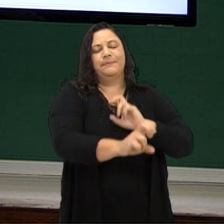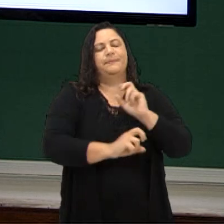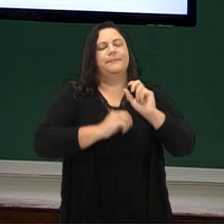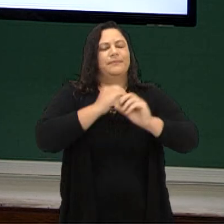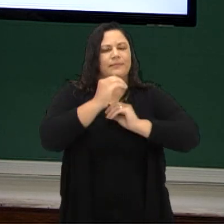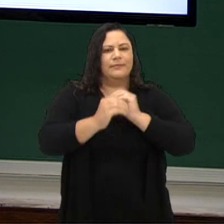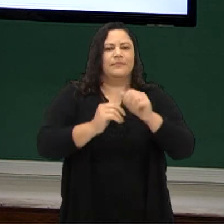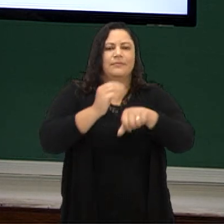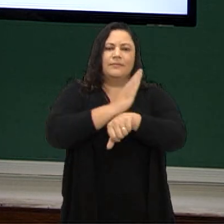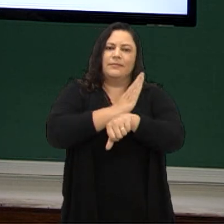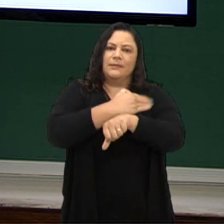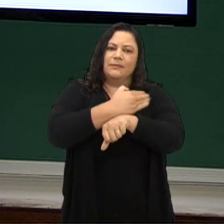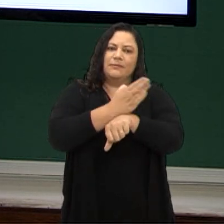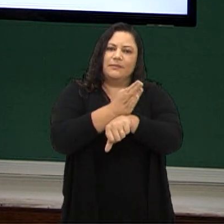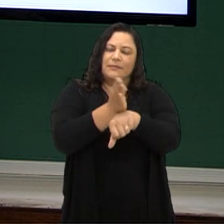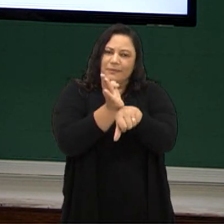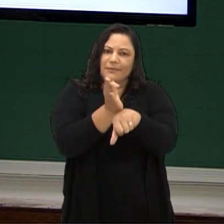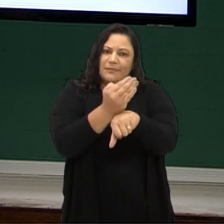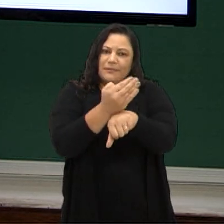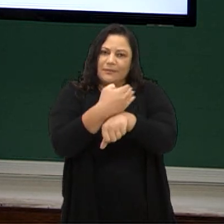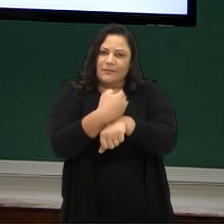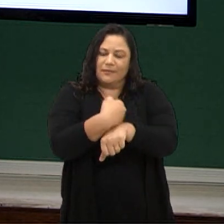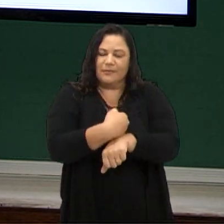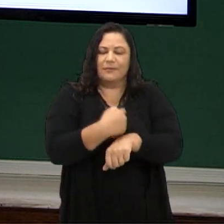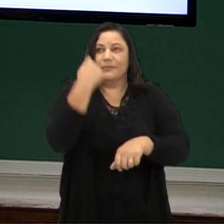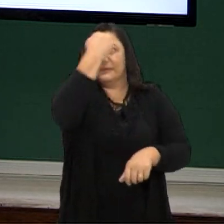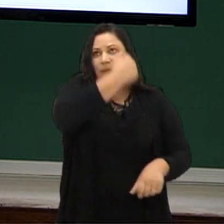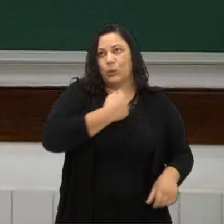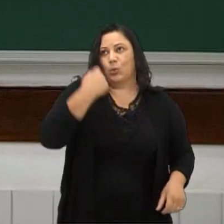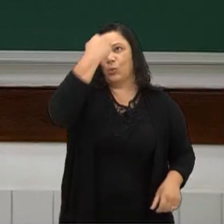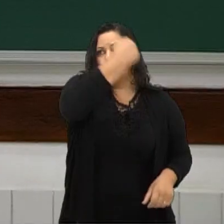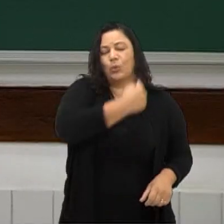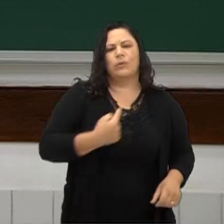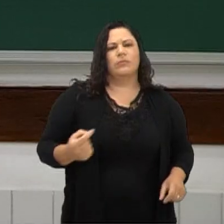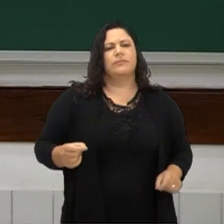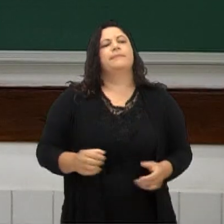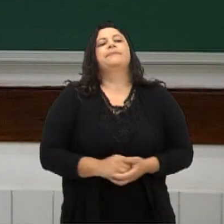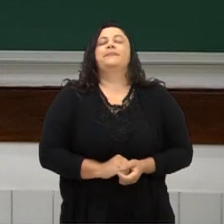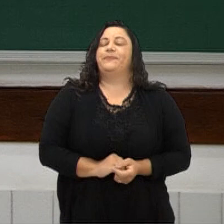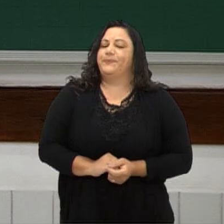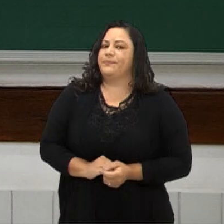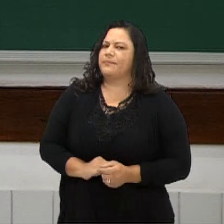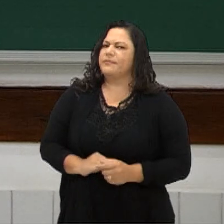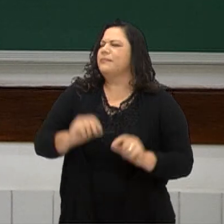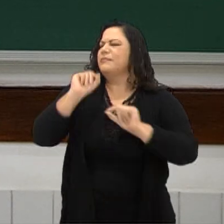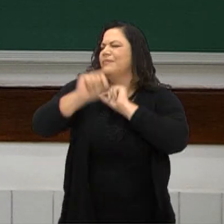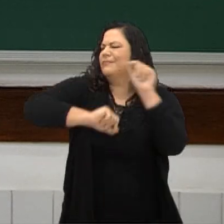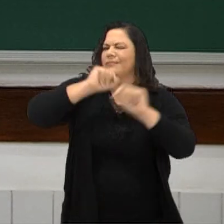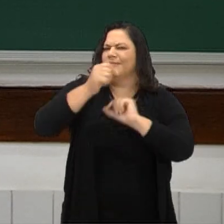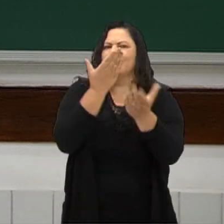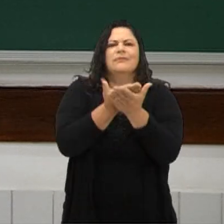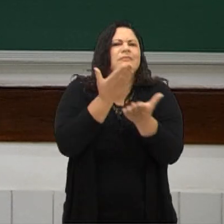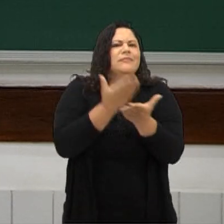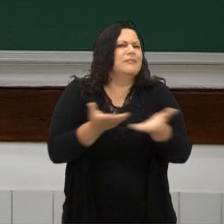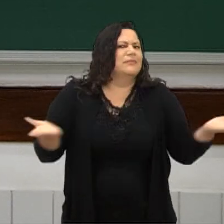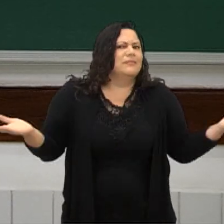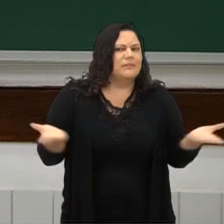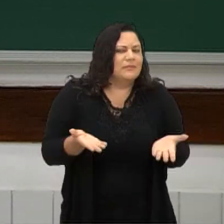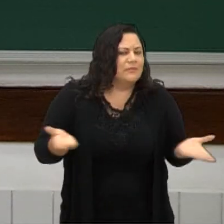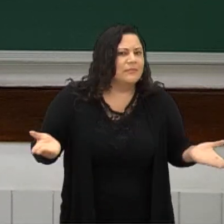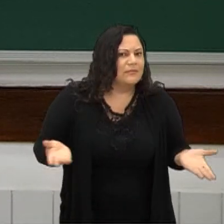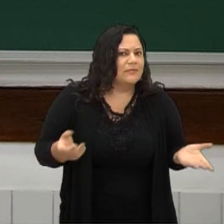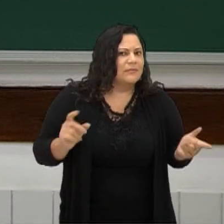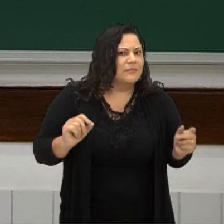hora, ele vai passando do quê? De hora em hora. Mas o que isso tem a ver, né, com a nossa aula? Certo? Por que